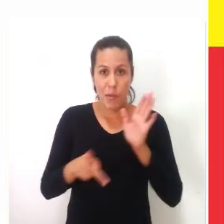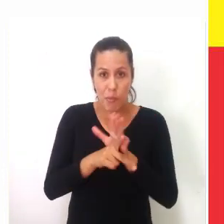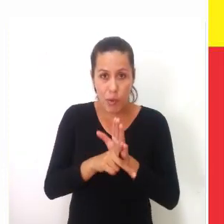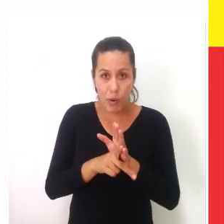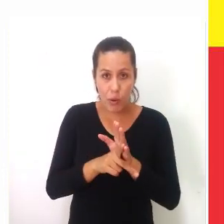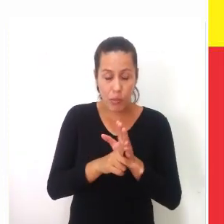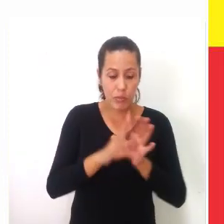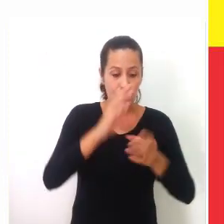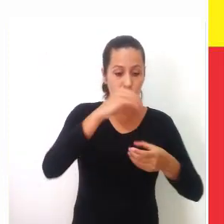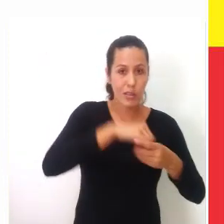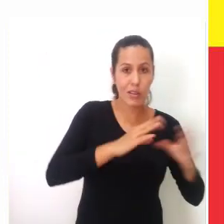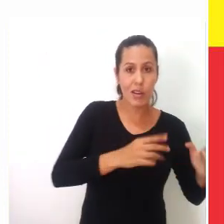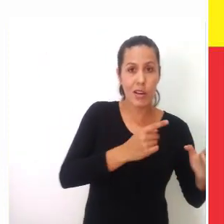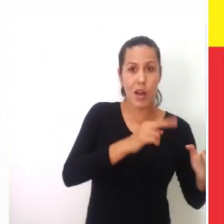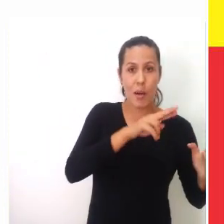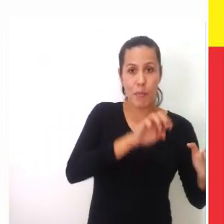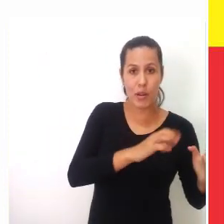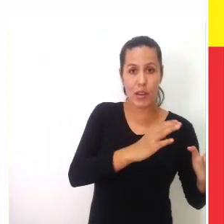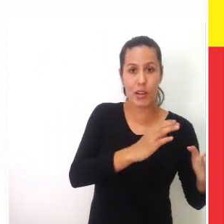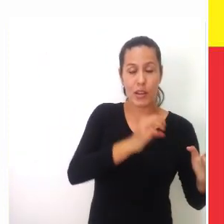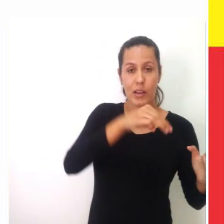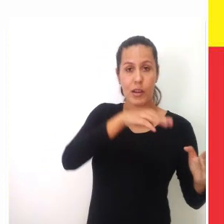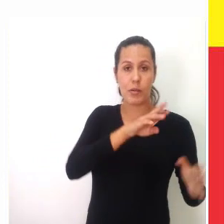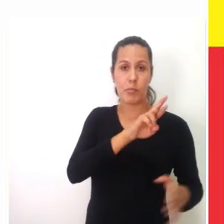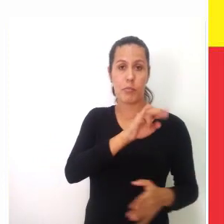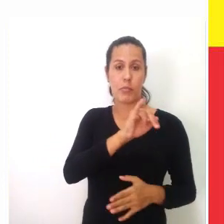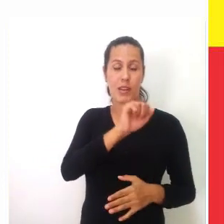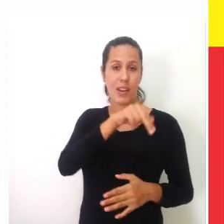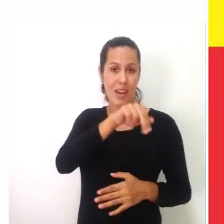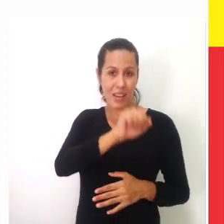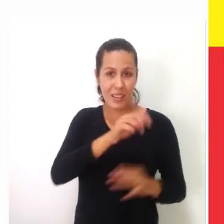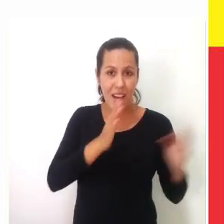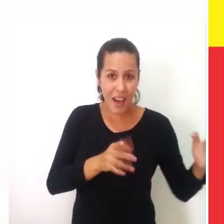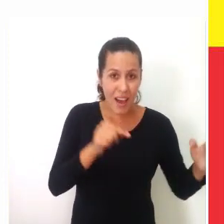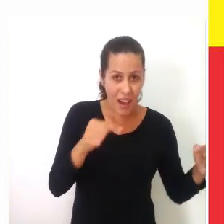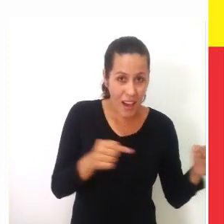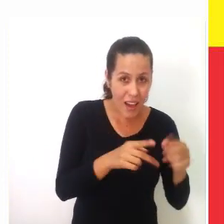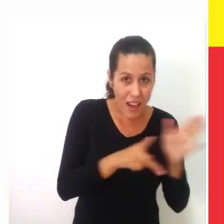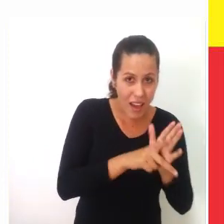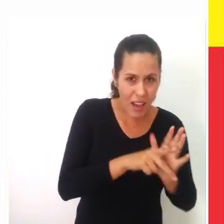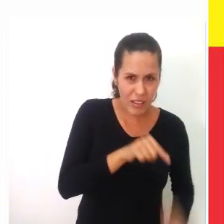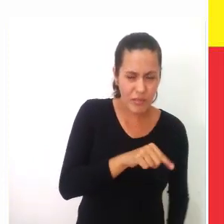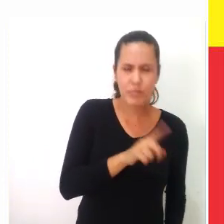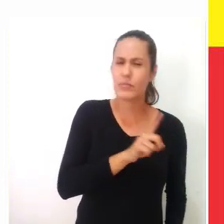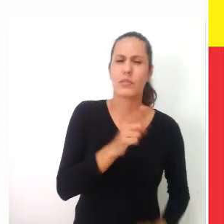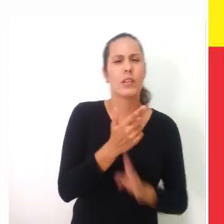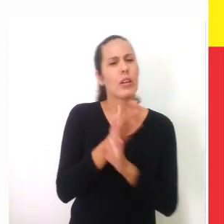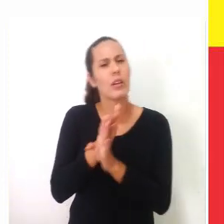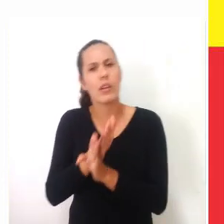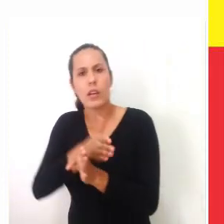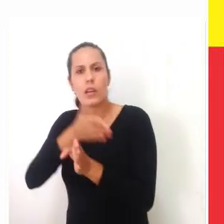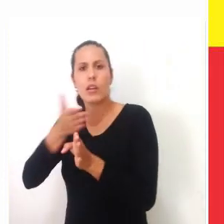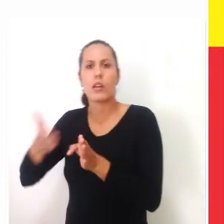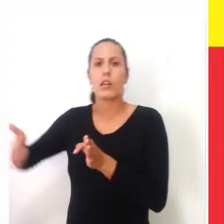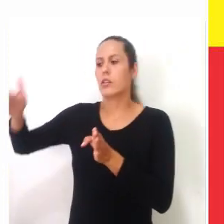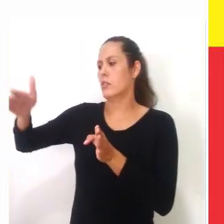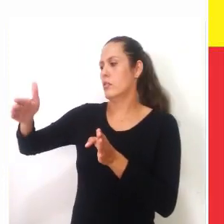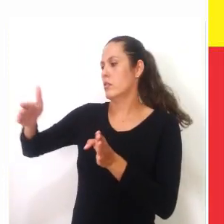era pré-cambriana, nem à era paleozoica. Vai ser de que era, Dantas? Vai ser a